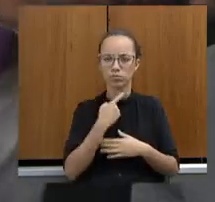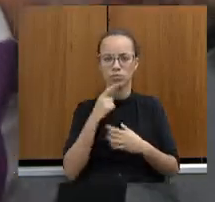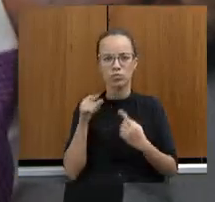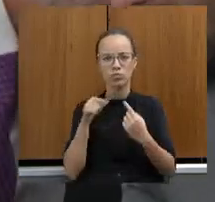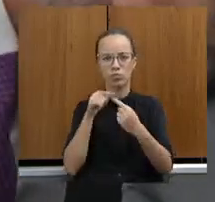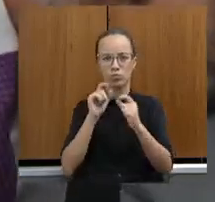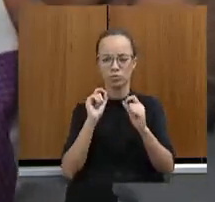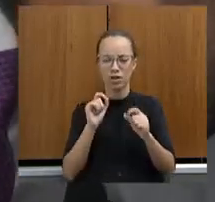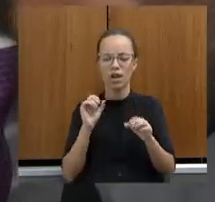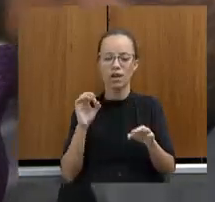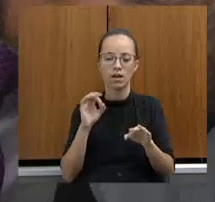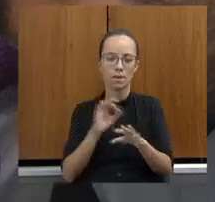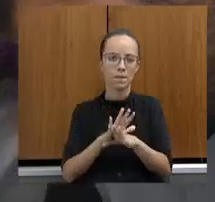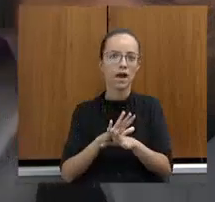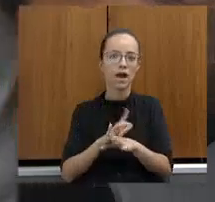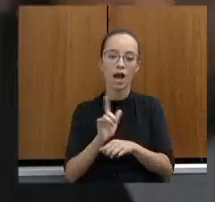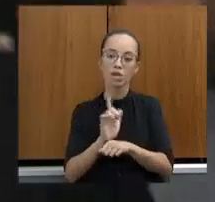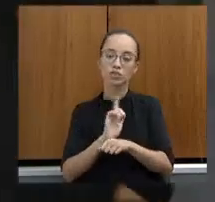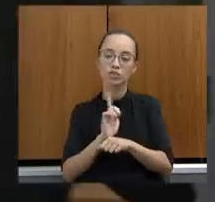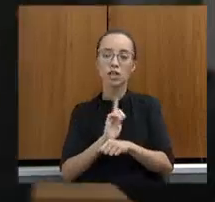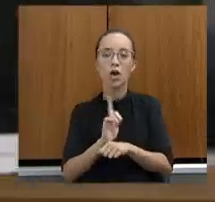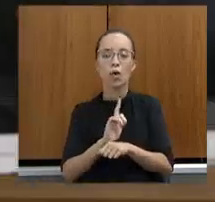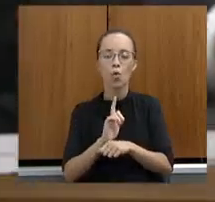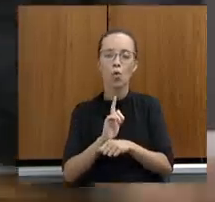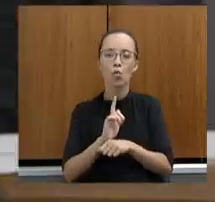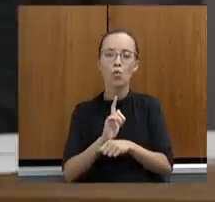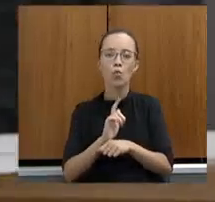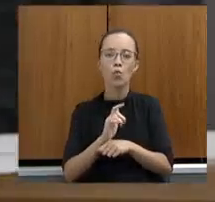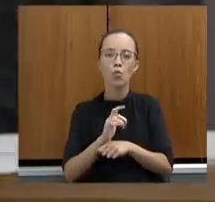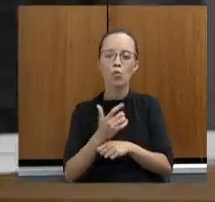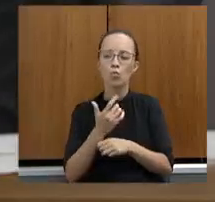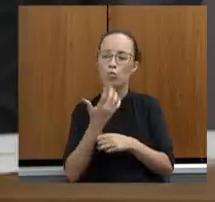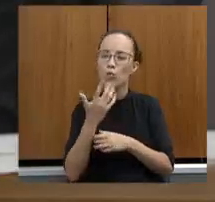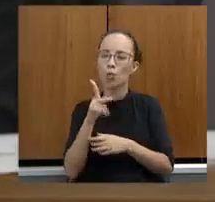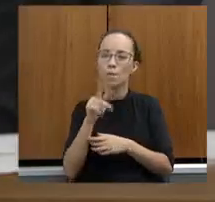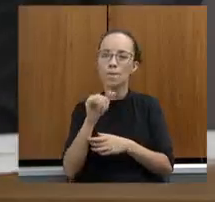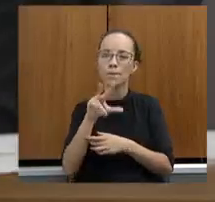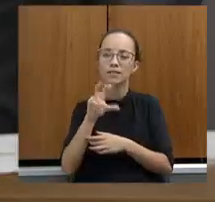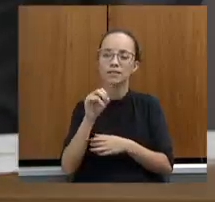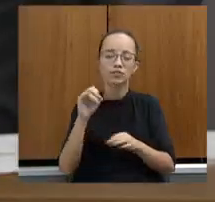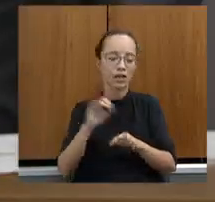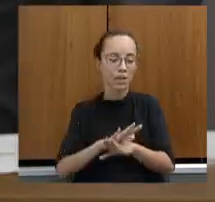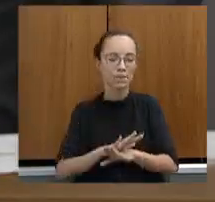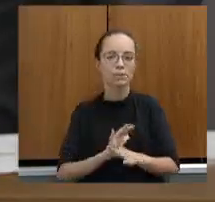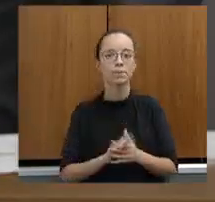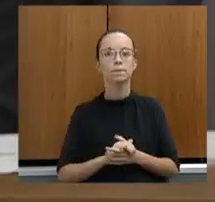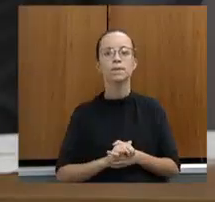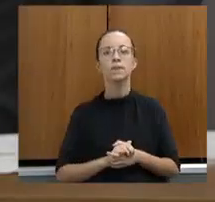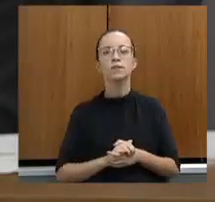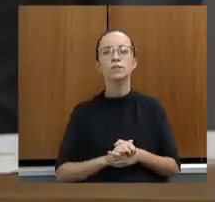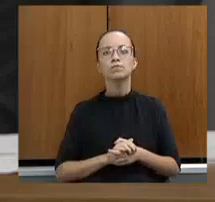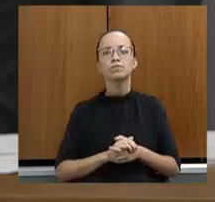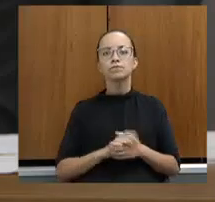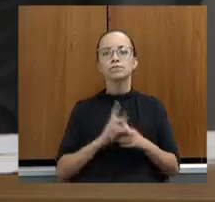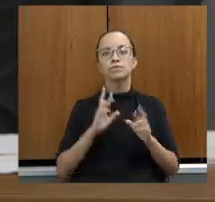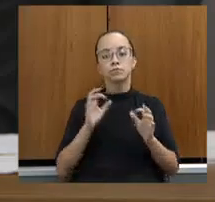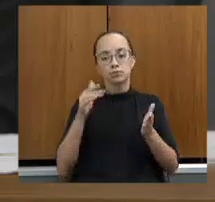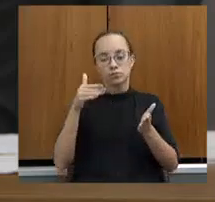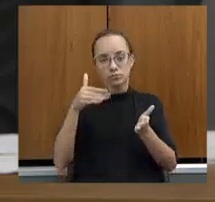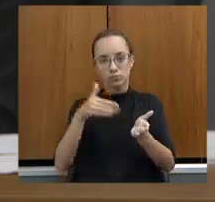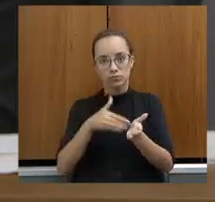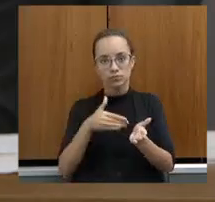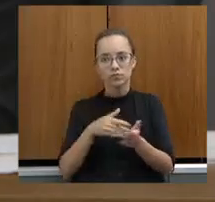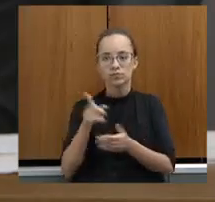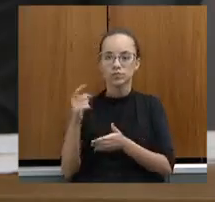é encerrar a próxima gestão sem nenhum nenhum passivo com servidores públicos e por fim Deputado o senhor perguntou